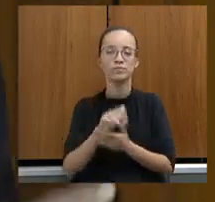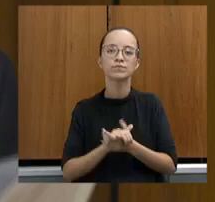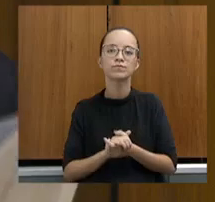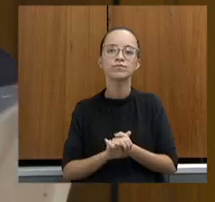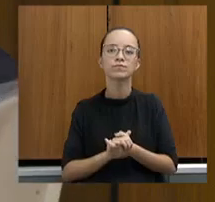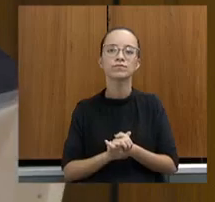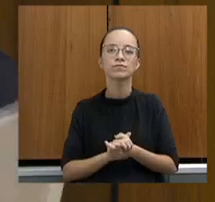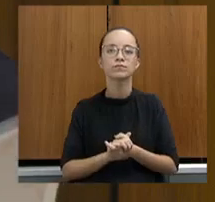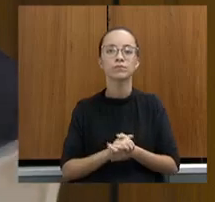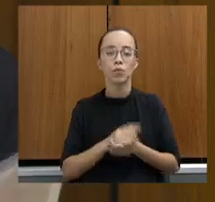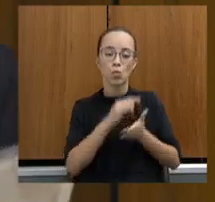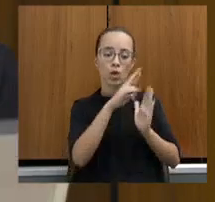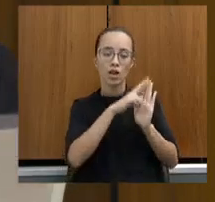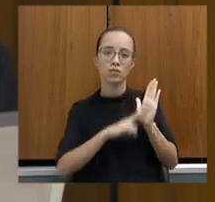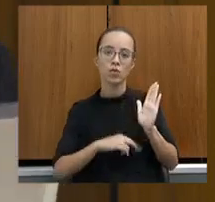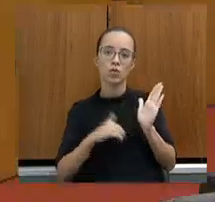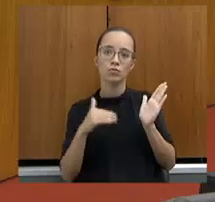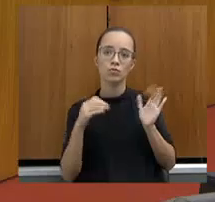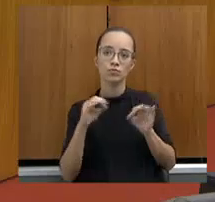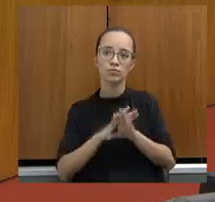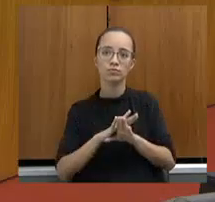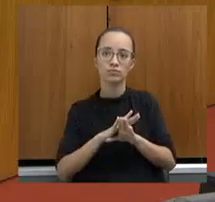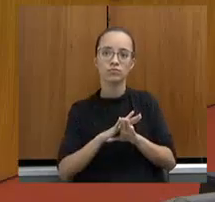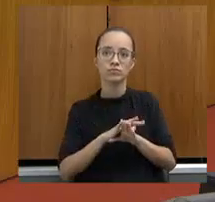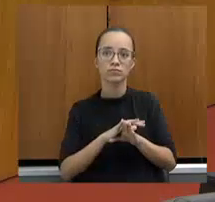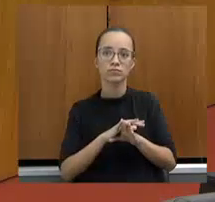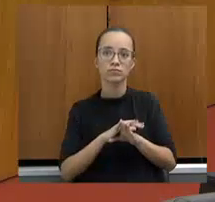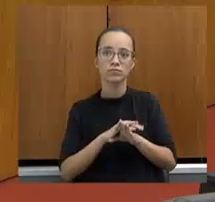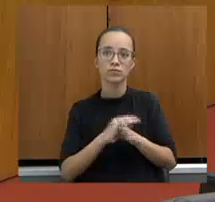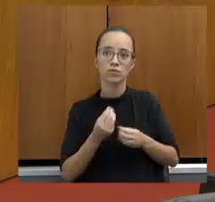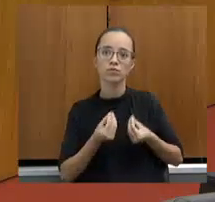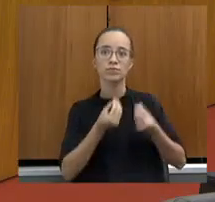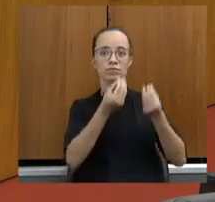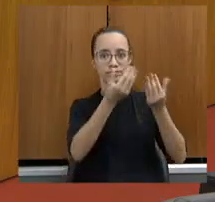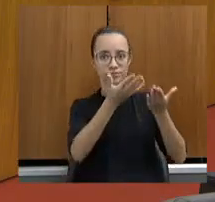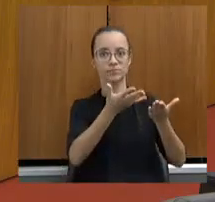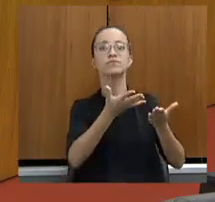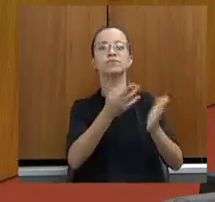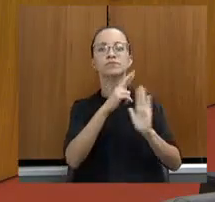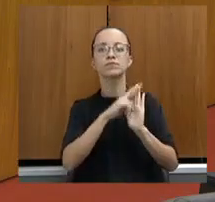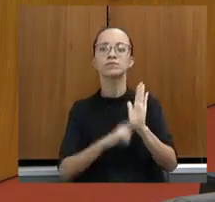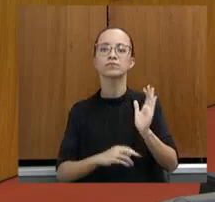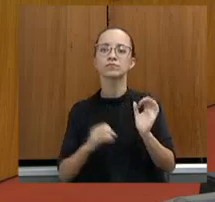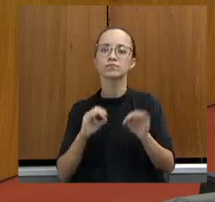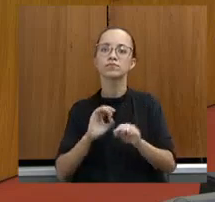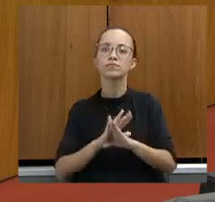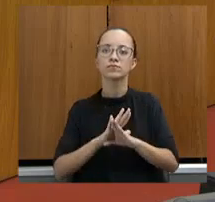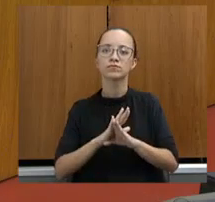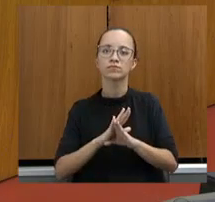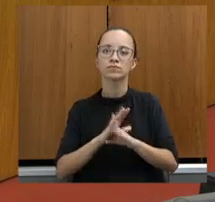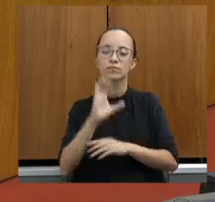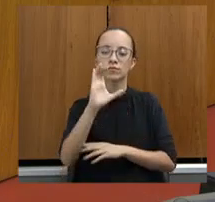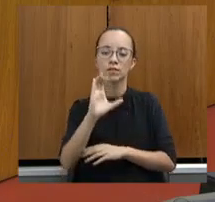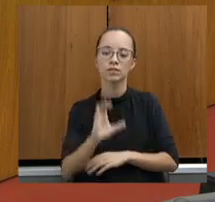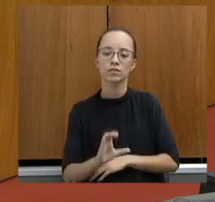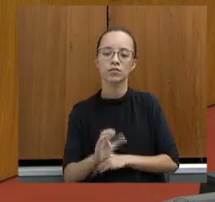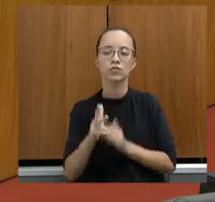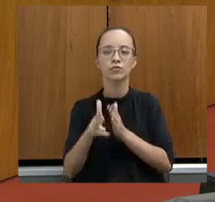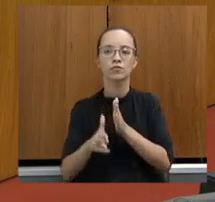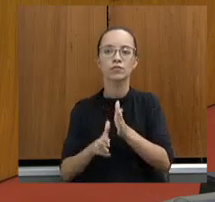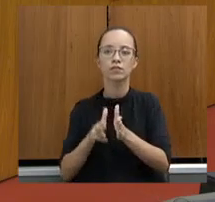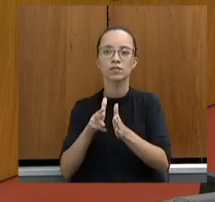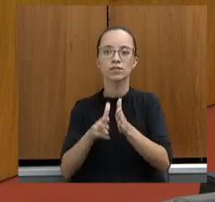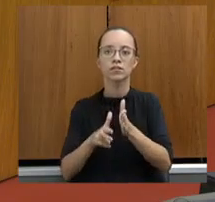estamos aqui com relatório final só vai receber o relatório final da comissão de ferrovias